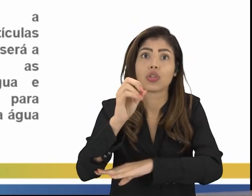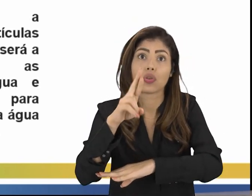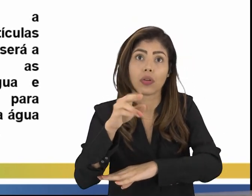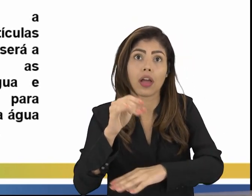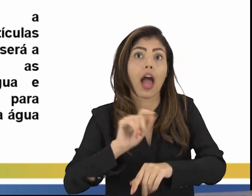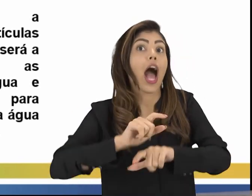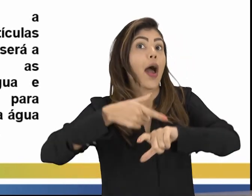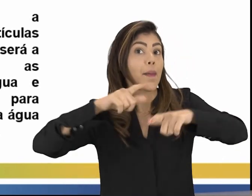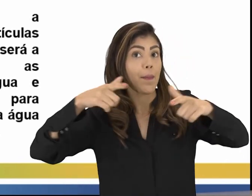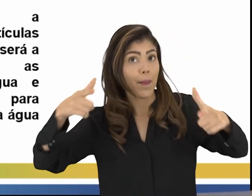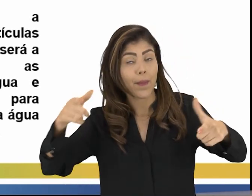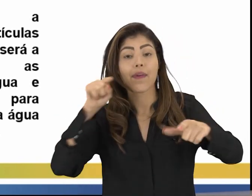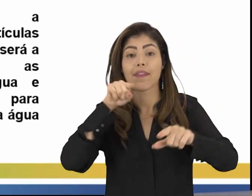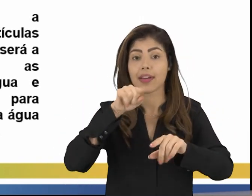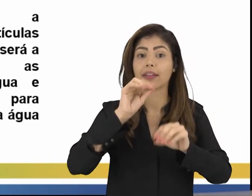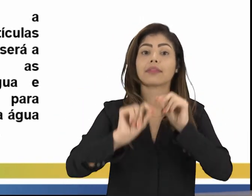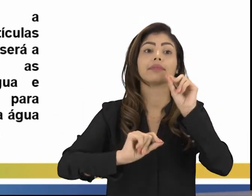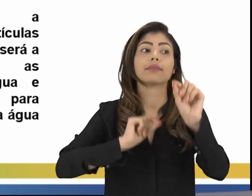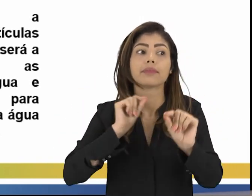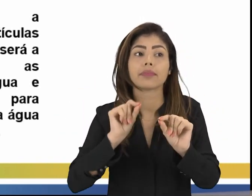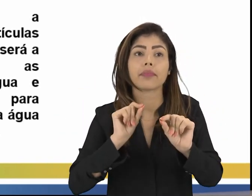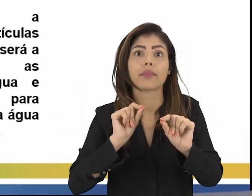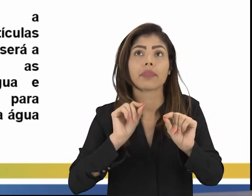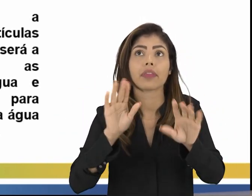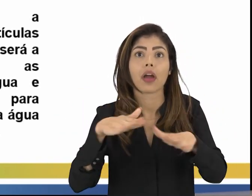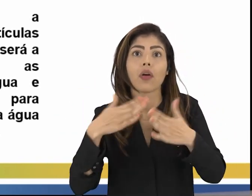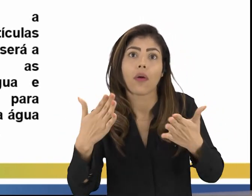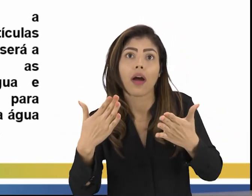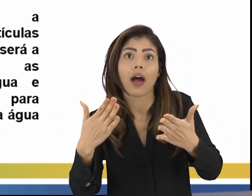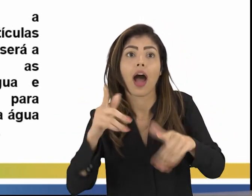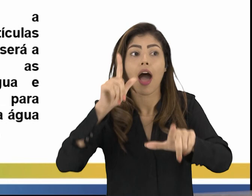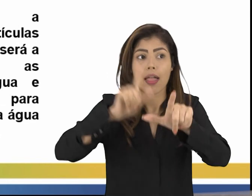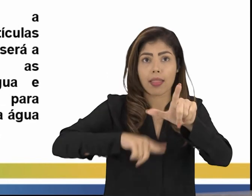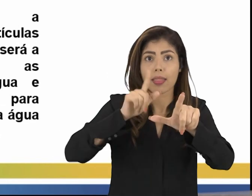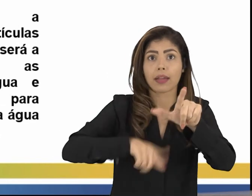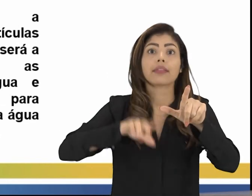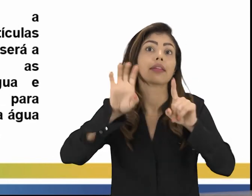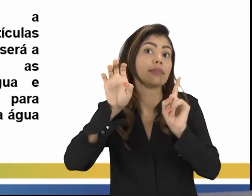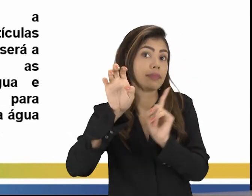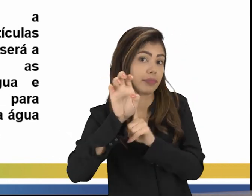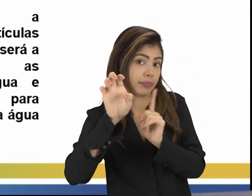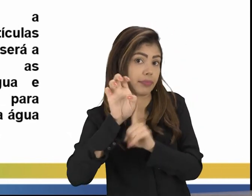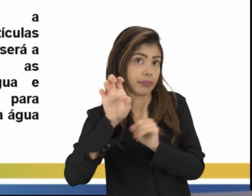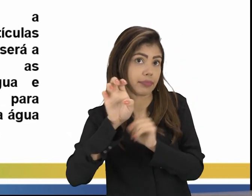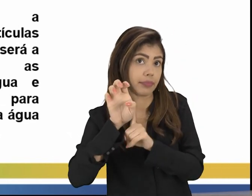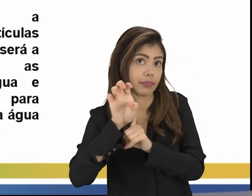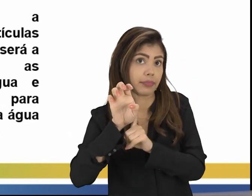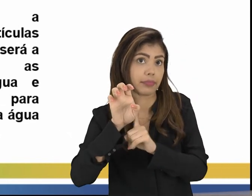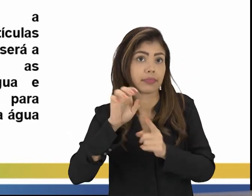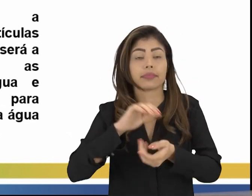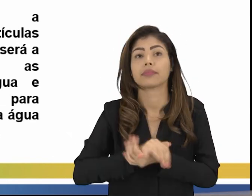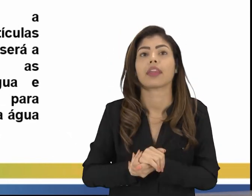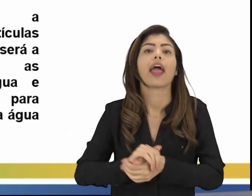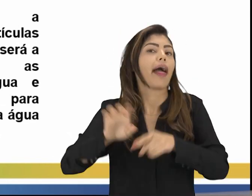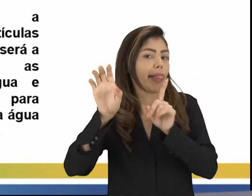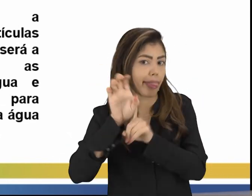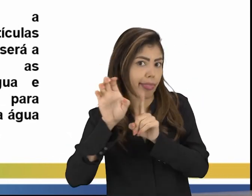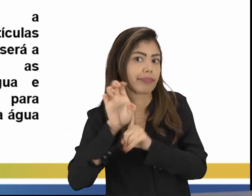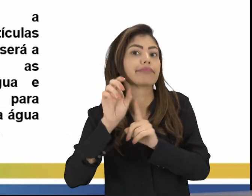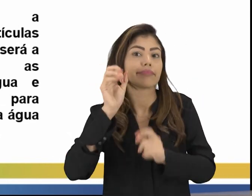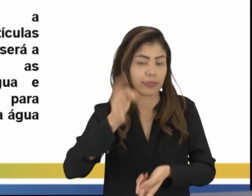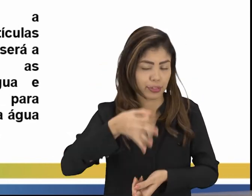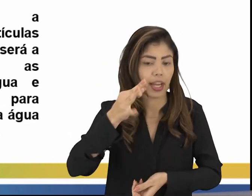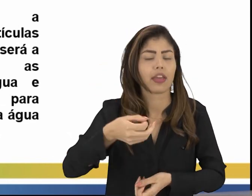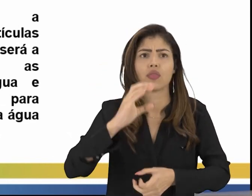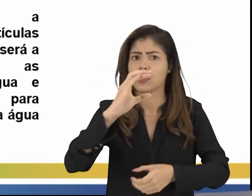aqui, a maior temperatura de ebulição vai ser, né, nesse caso, a letra E. No seu vídeo aparece aí a letra C, mas é a letra E, ok?